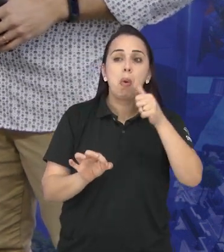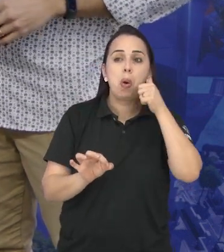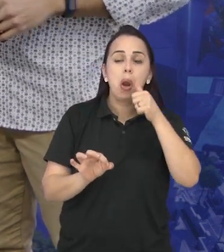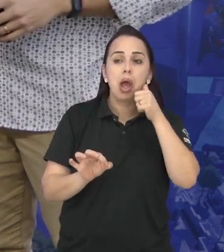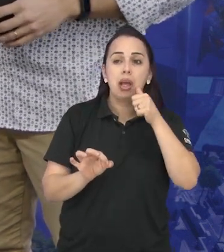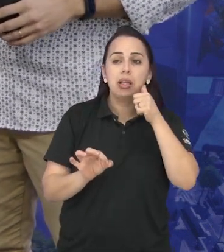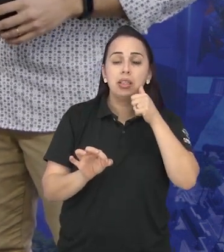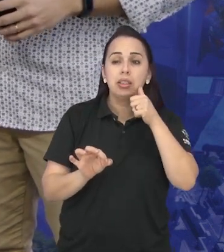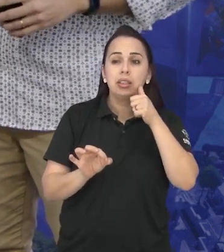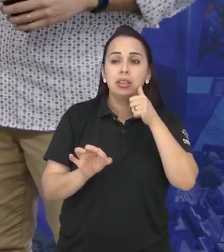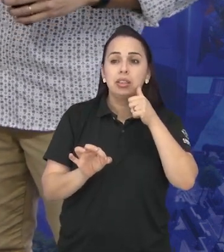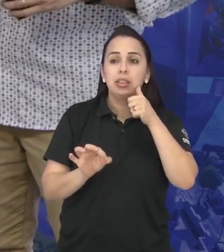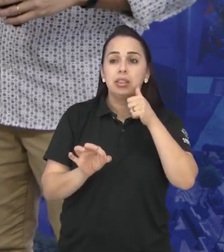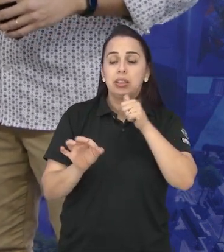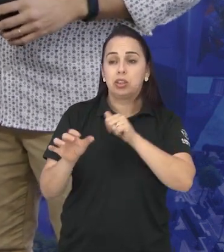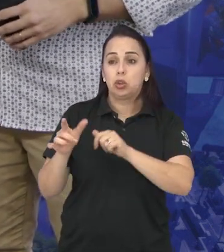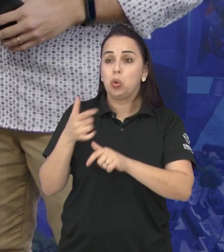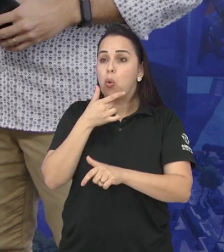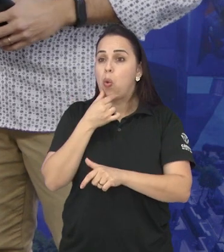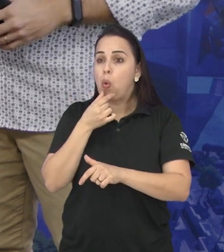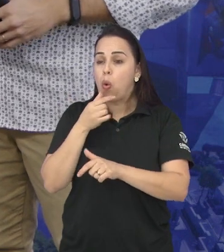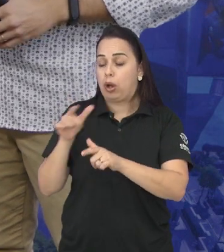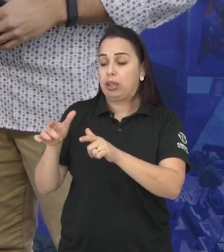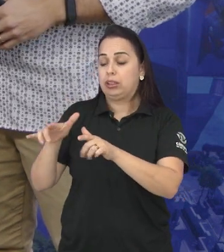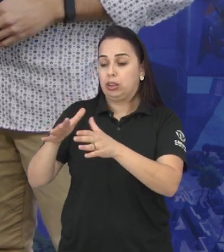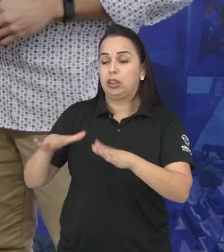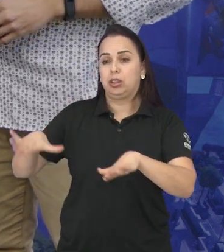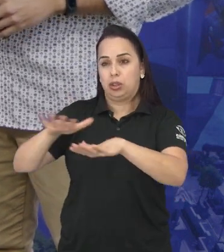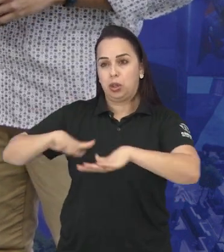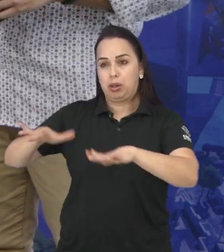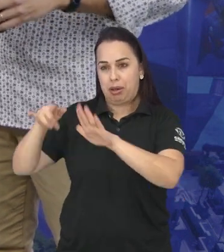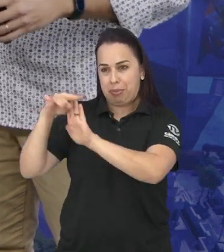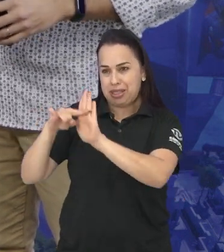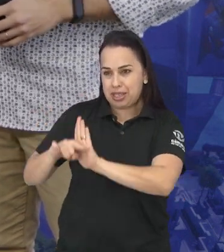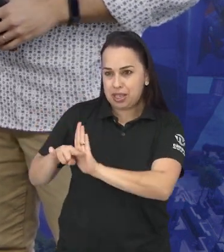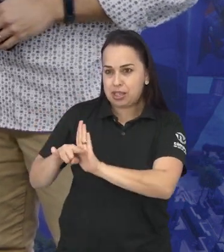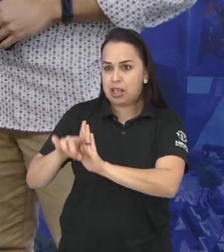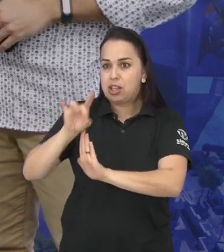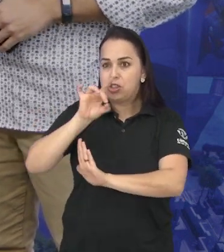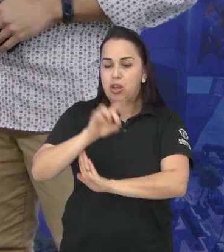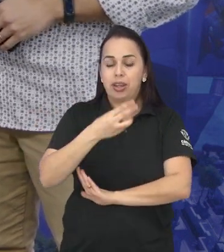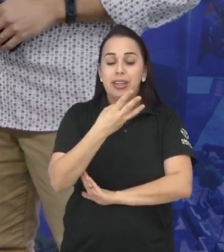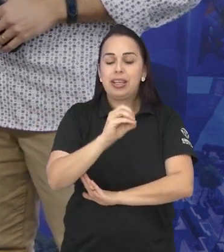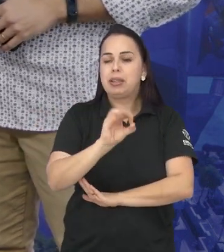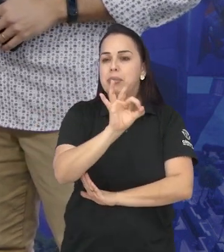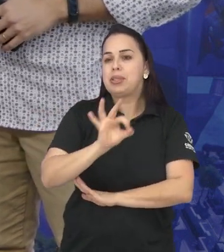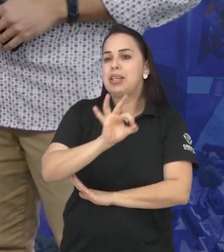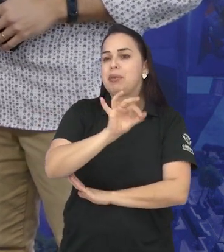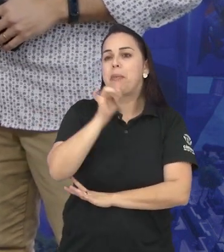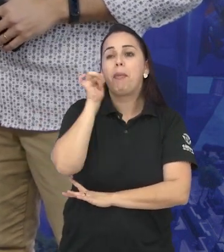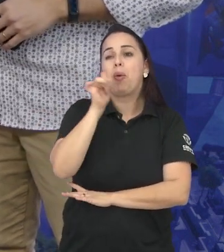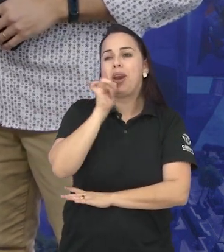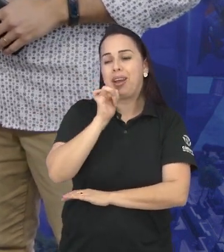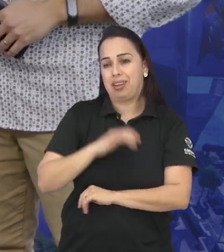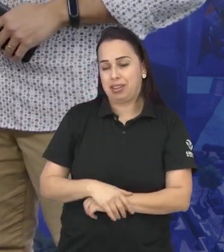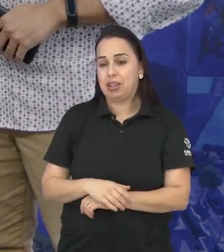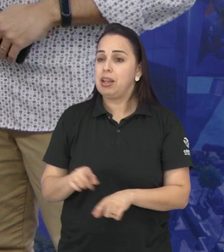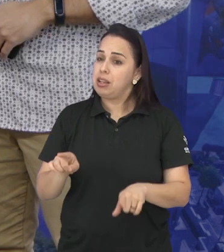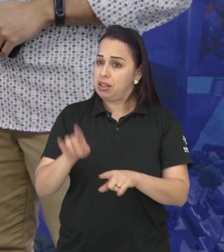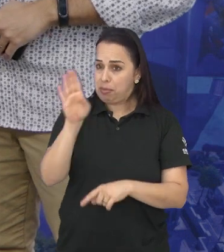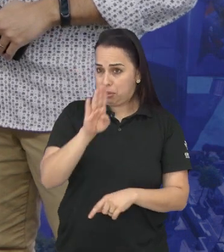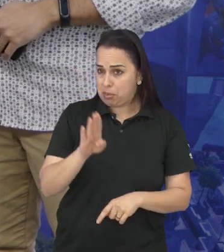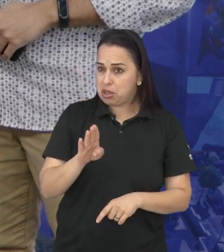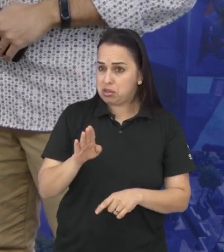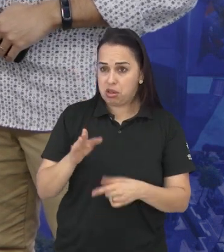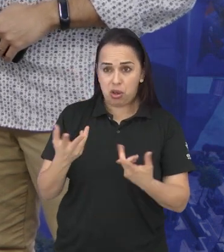mundo, né, 30% dos pesquisadores do mundo são mulheres. Ainda tem uma diferença muito grande, essa diferença é refletida também aqui no Brasil,